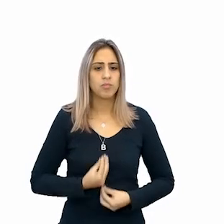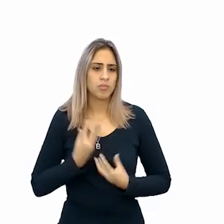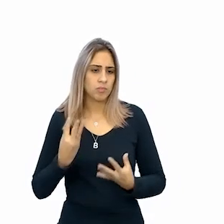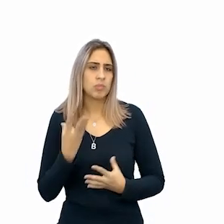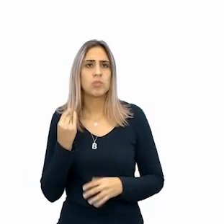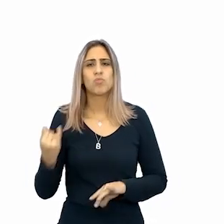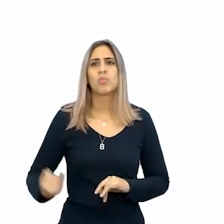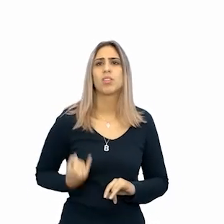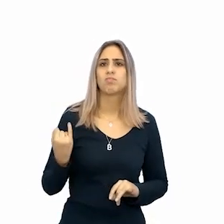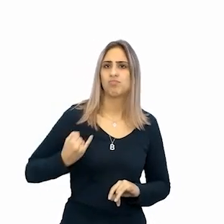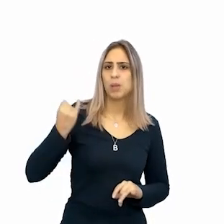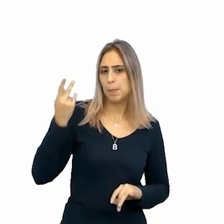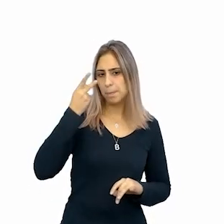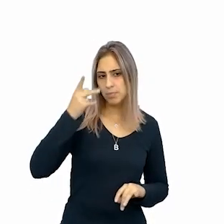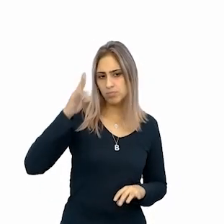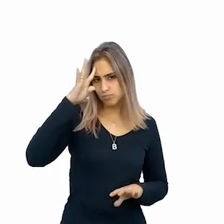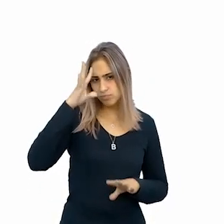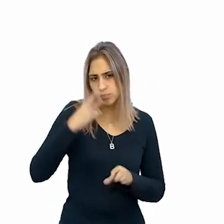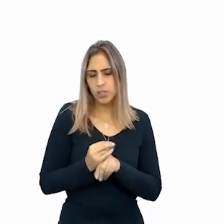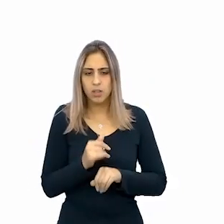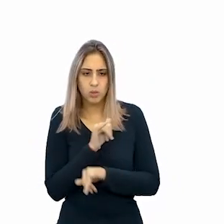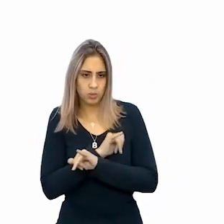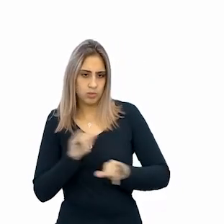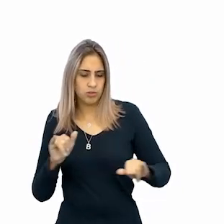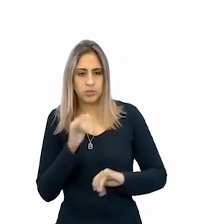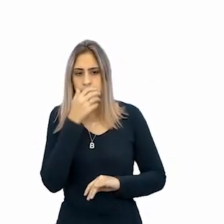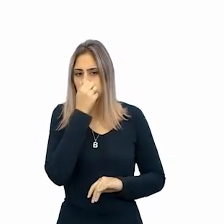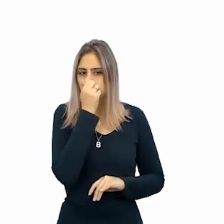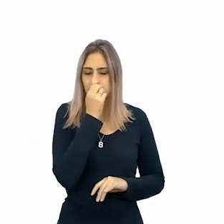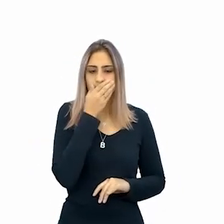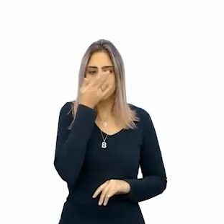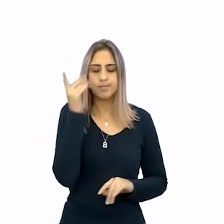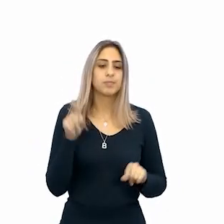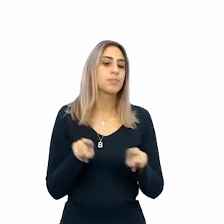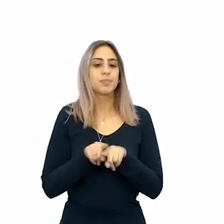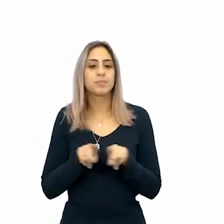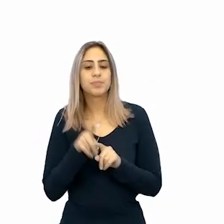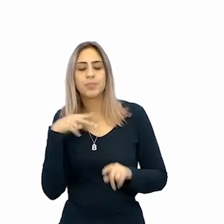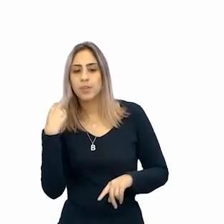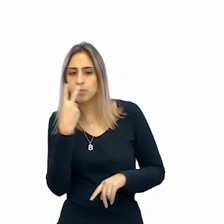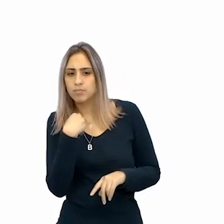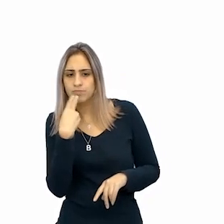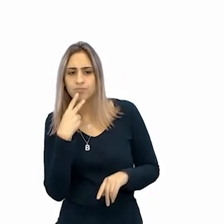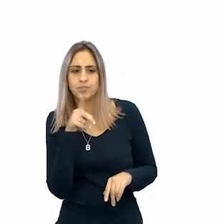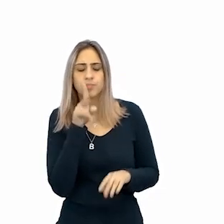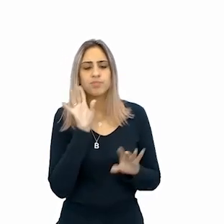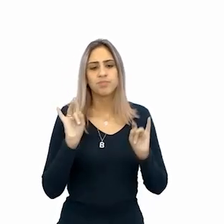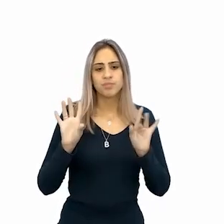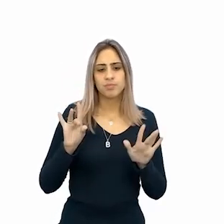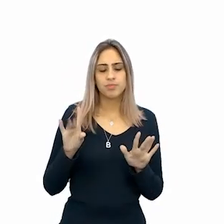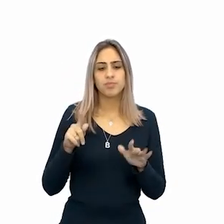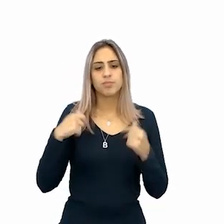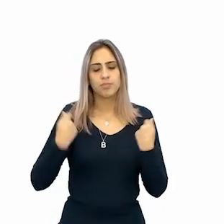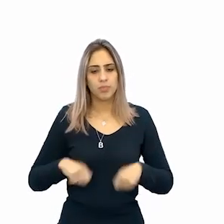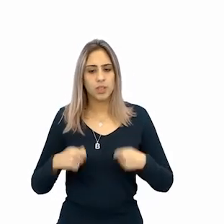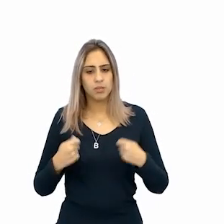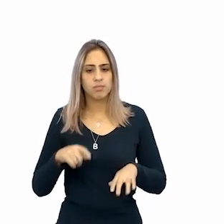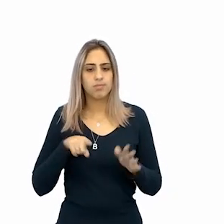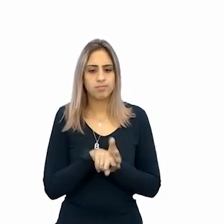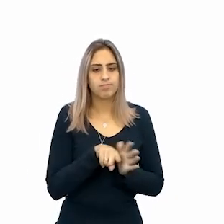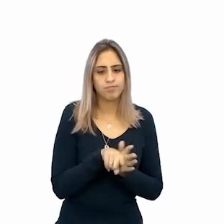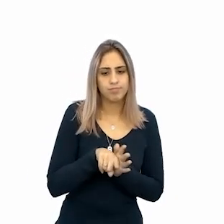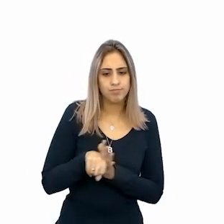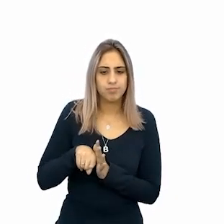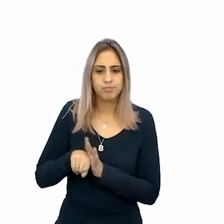tão importantes para a compreensão da notícia. Há também um vocabulário especializado que precisa ser